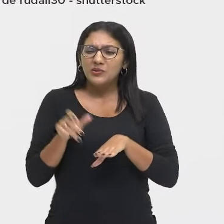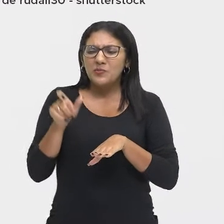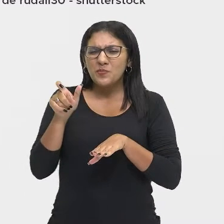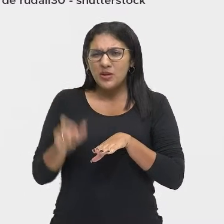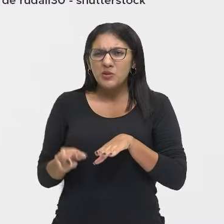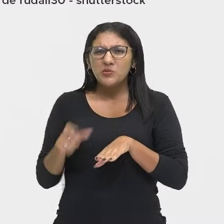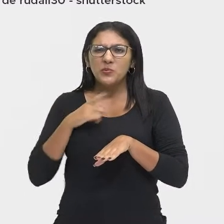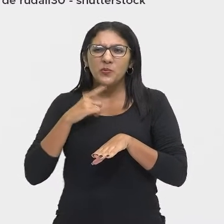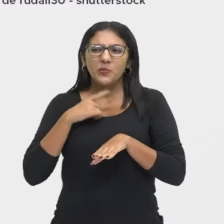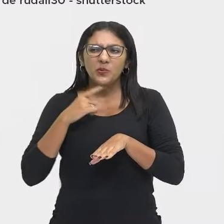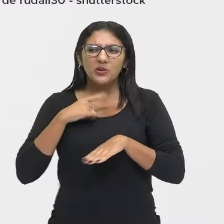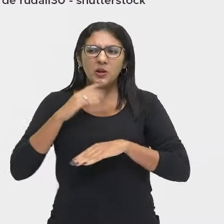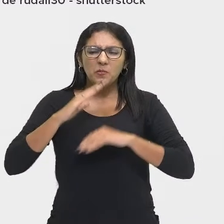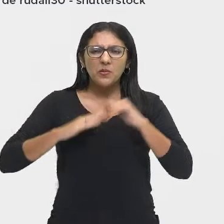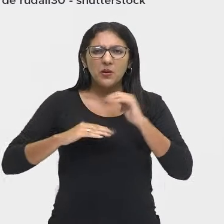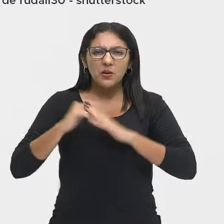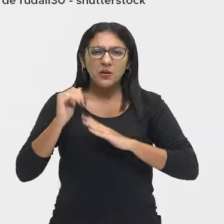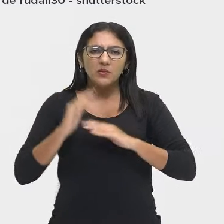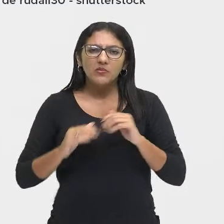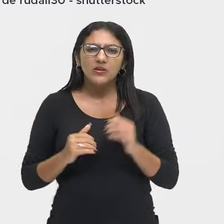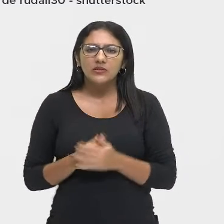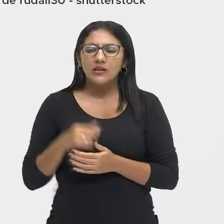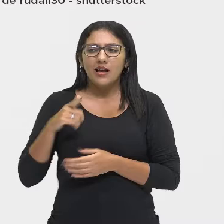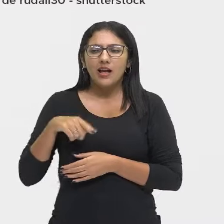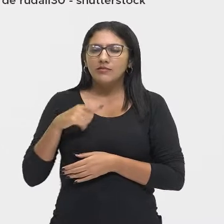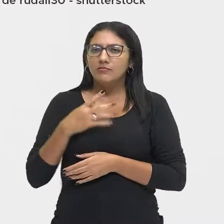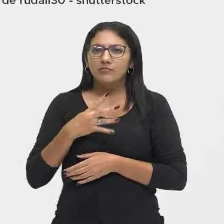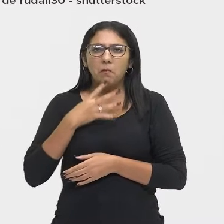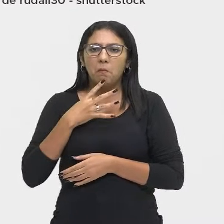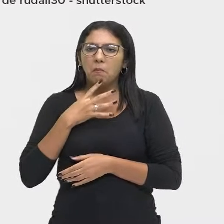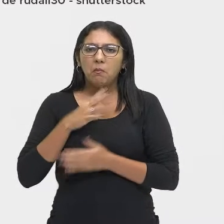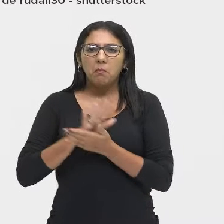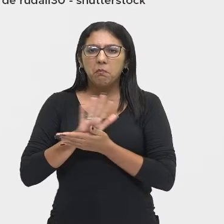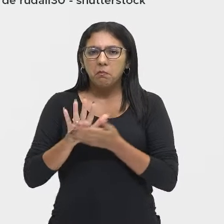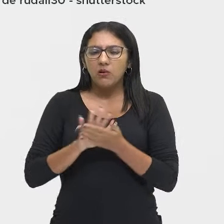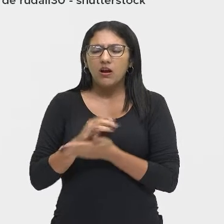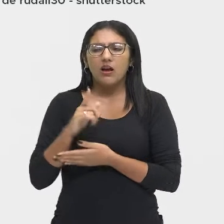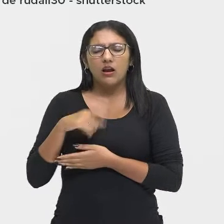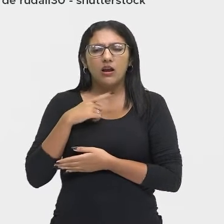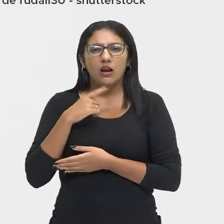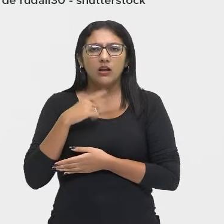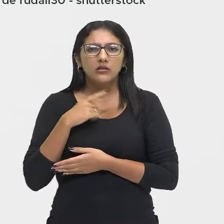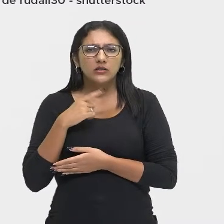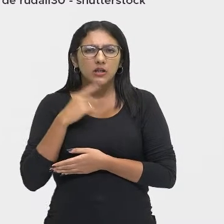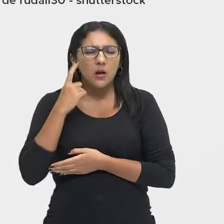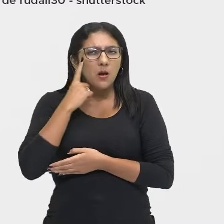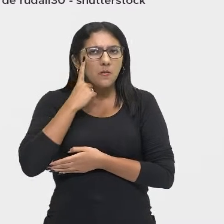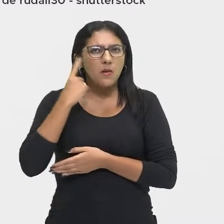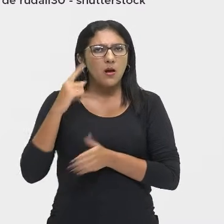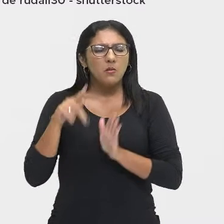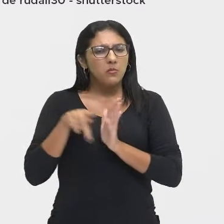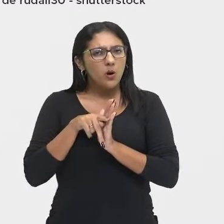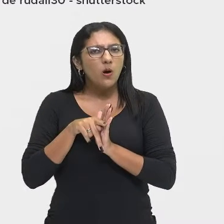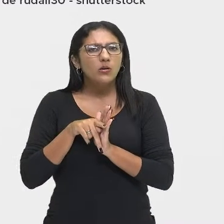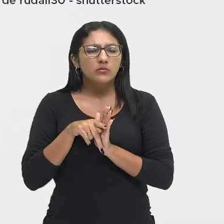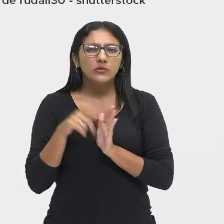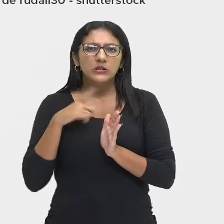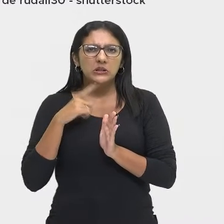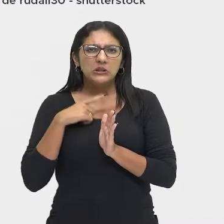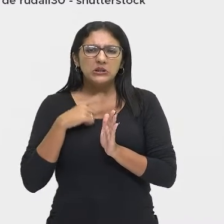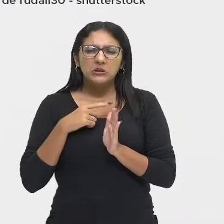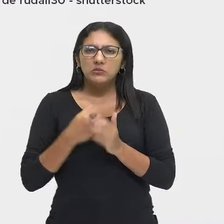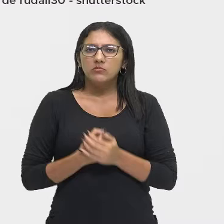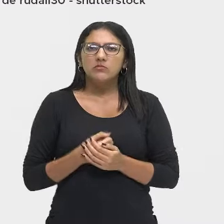conteúdo, seja por desconhecimento, seja intencionalmente, ele pode construir um discurso de